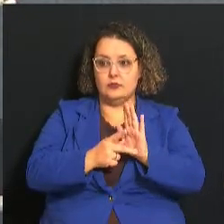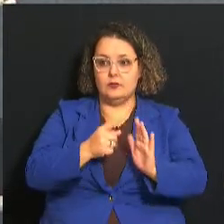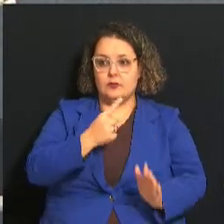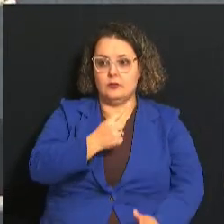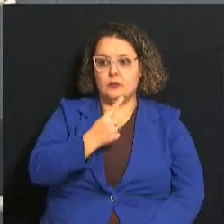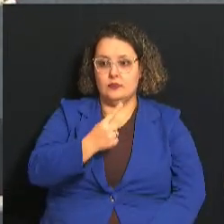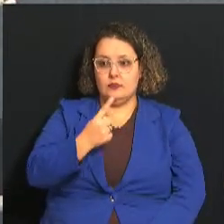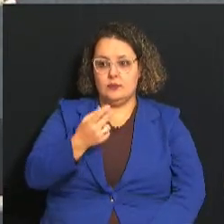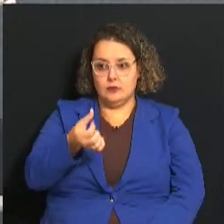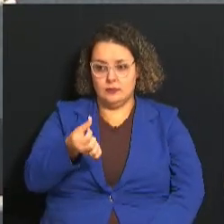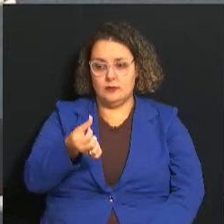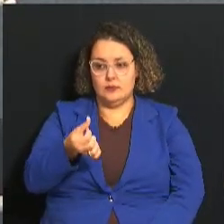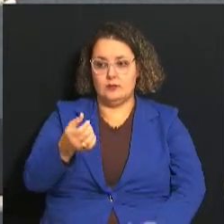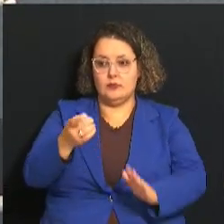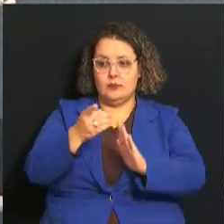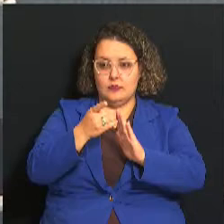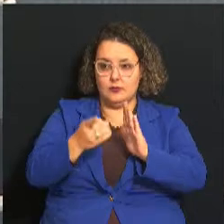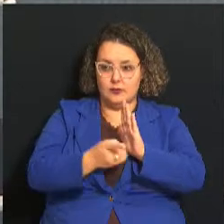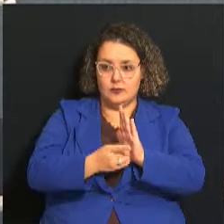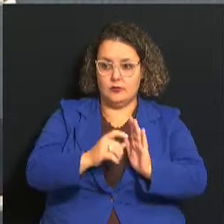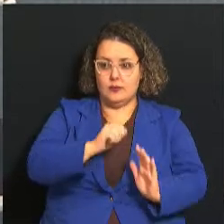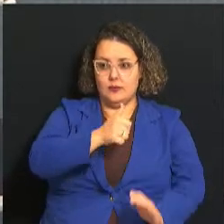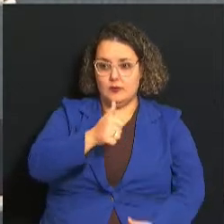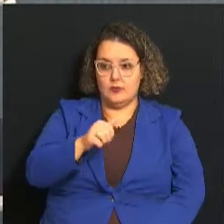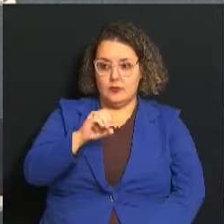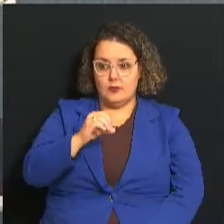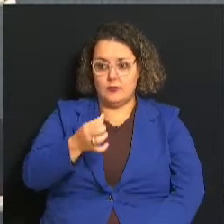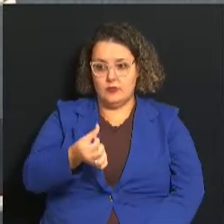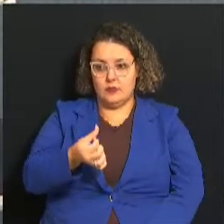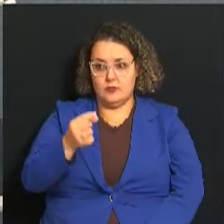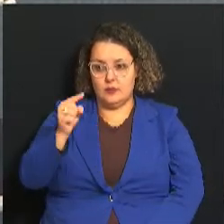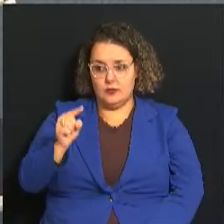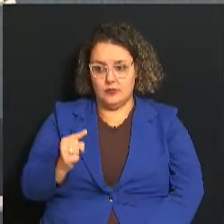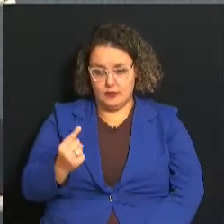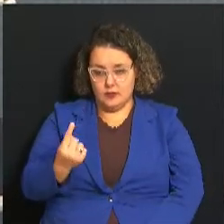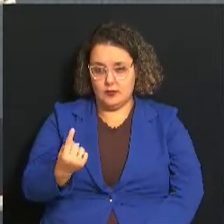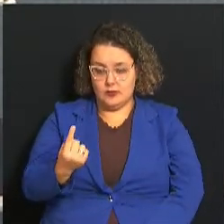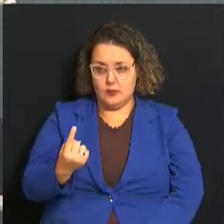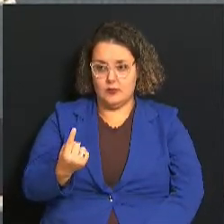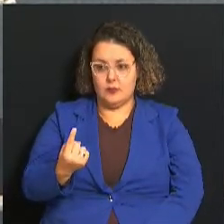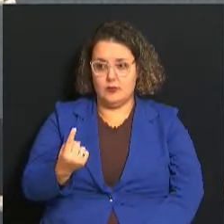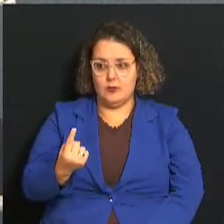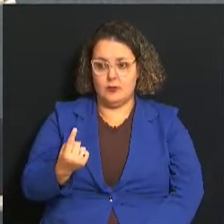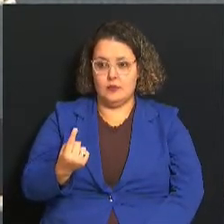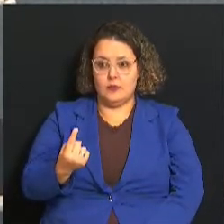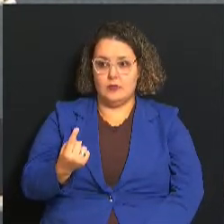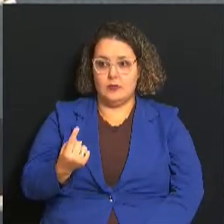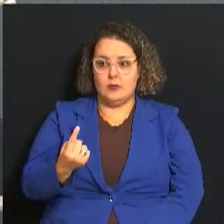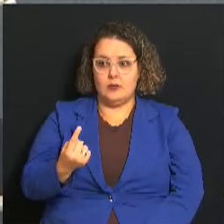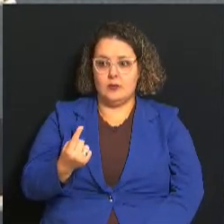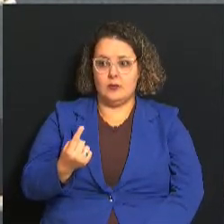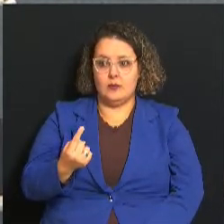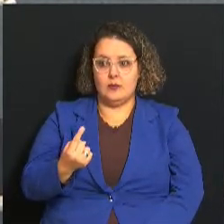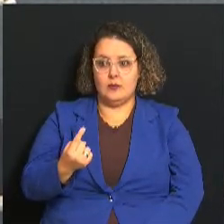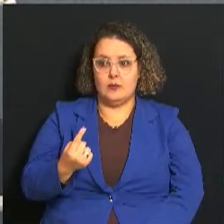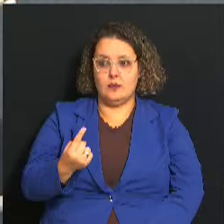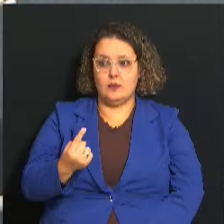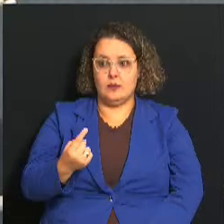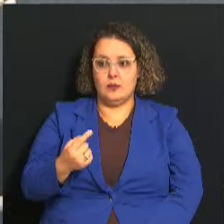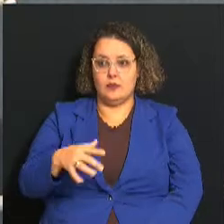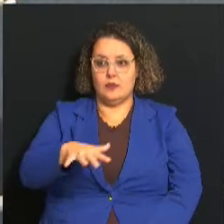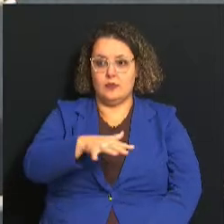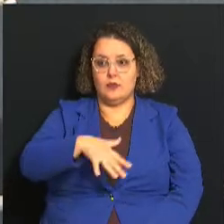1116 e o decreto 11061, eles foram enxertados lá dentro de uma outra